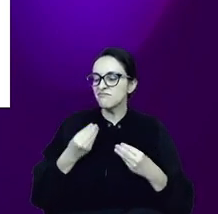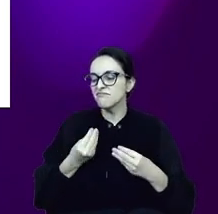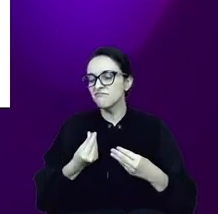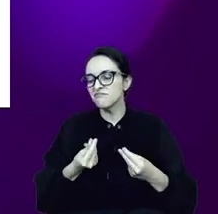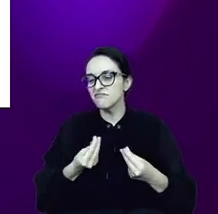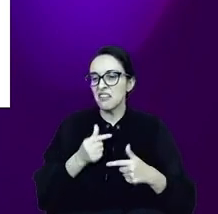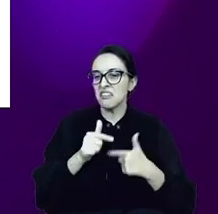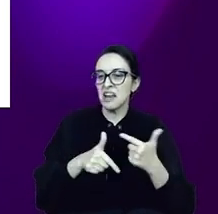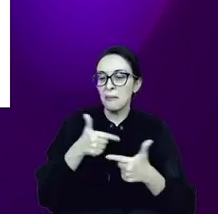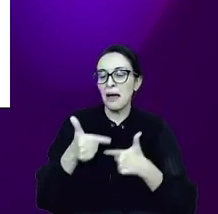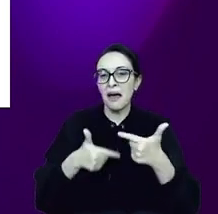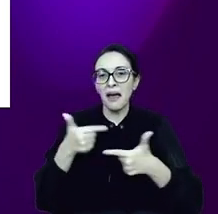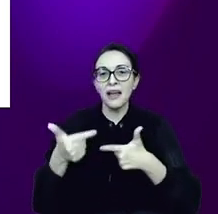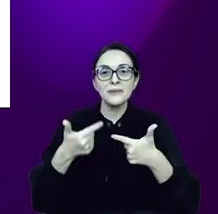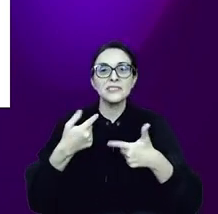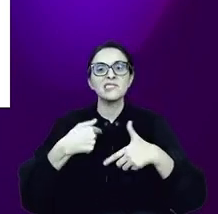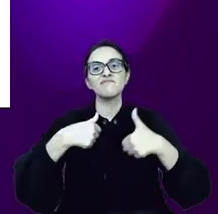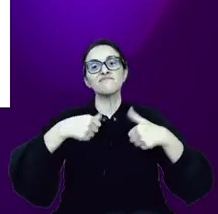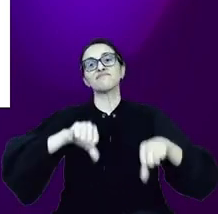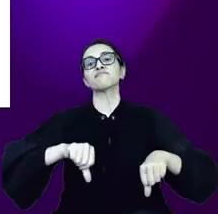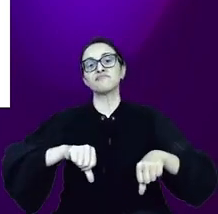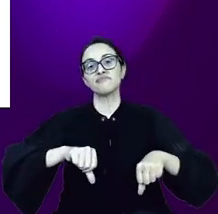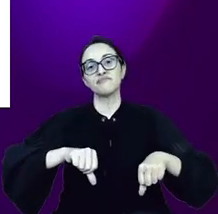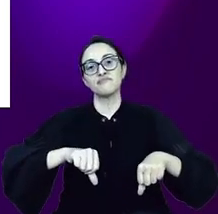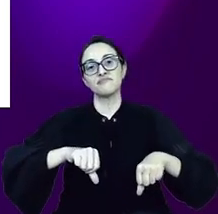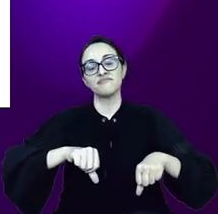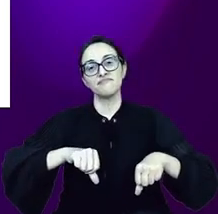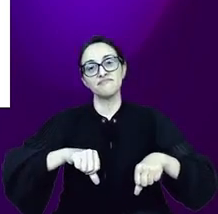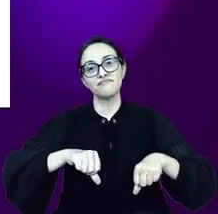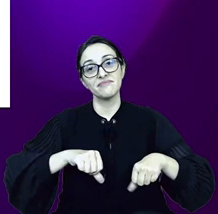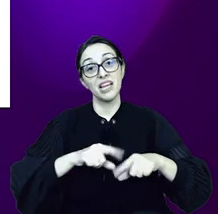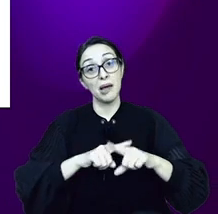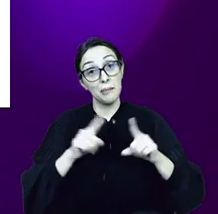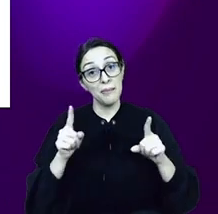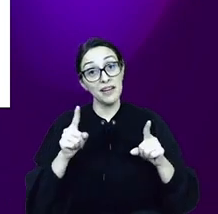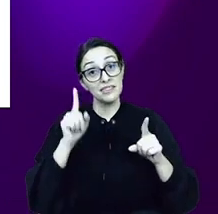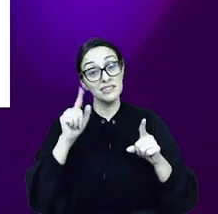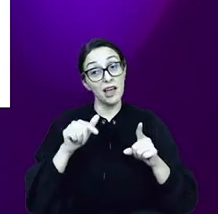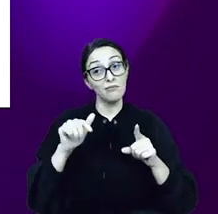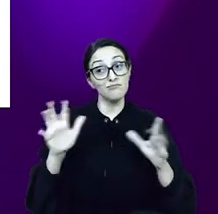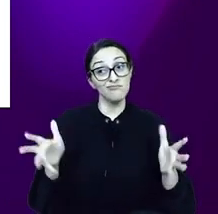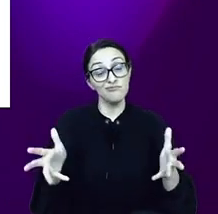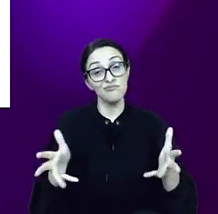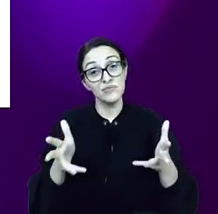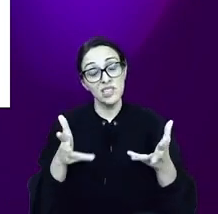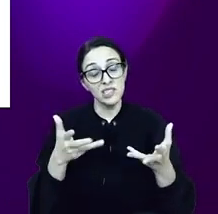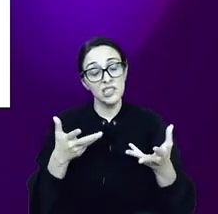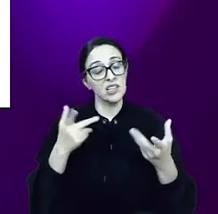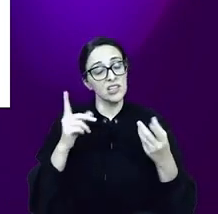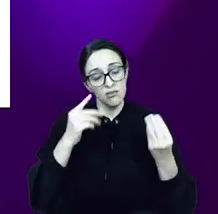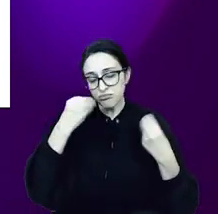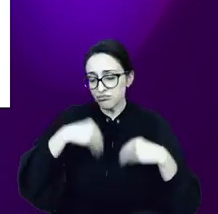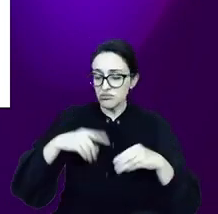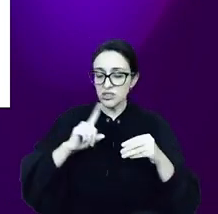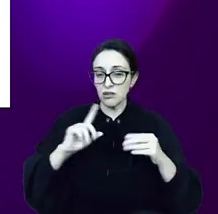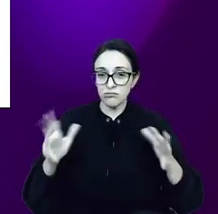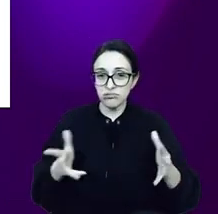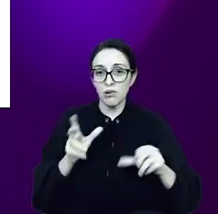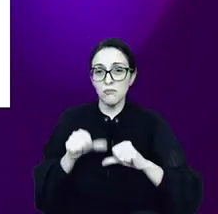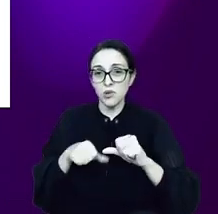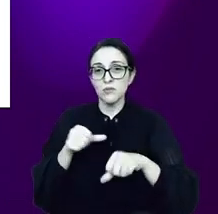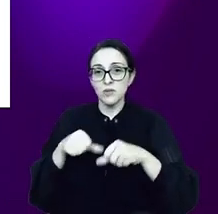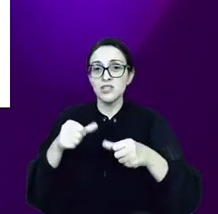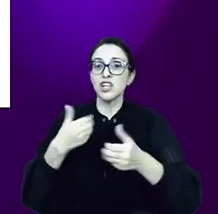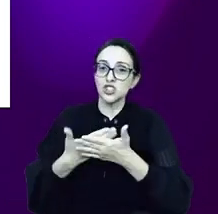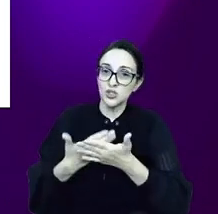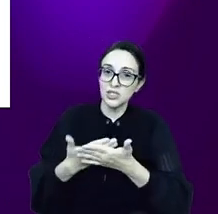para conduzir um trial e tem um dado negativo. Mas isso serviu para nos estimular e fazer as modificações que são necessárias para